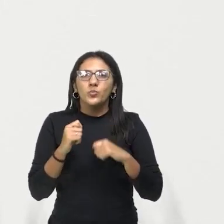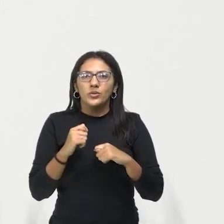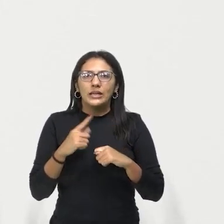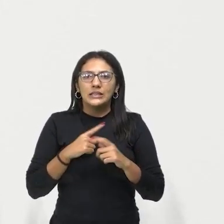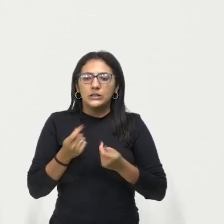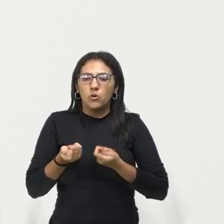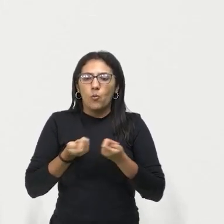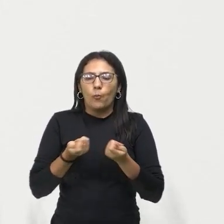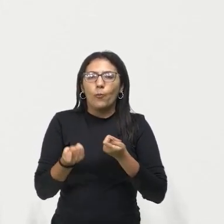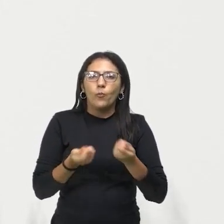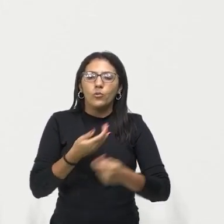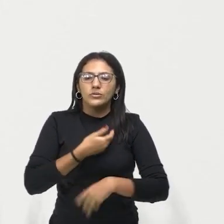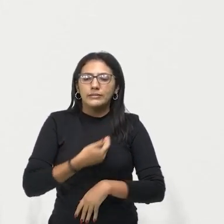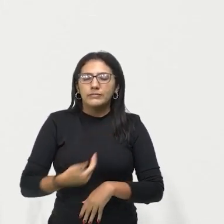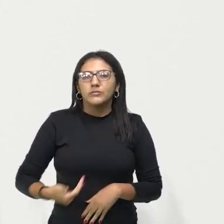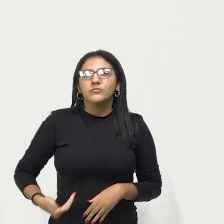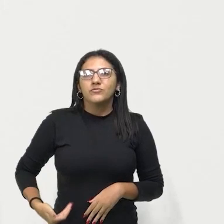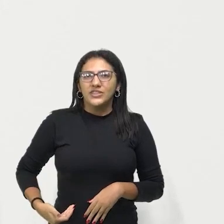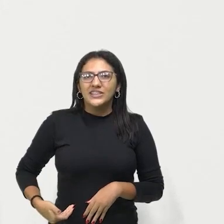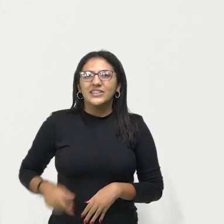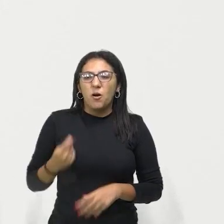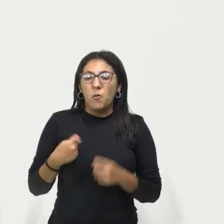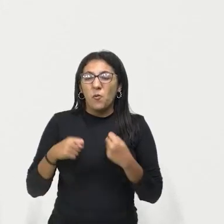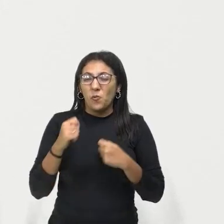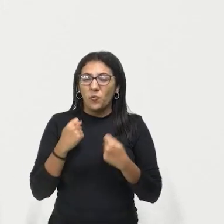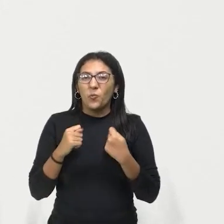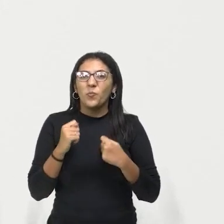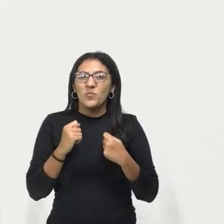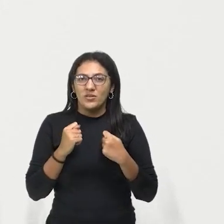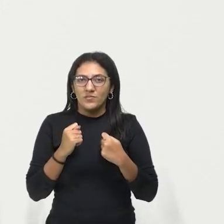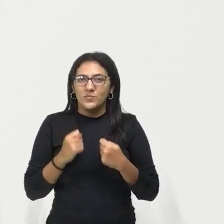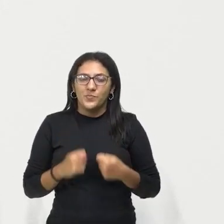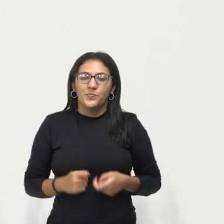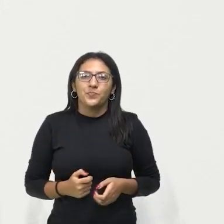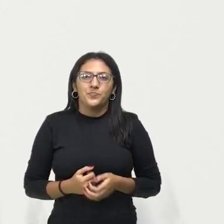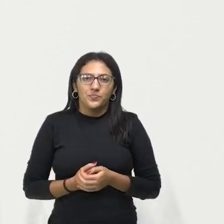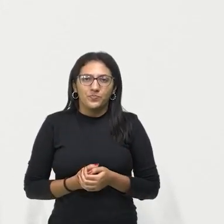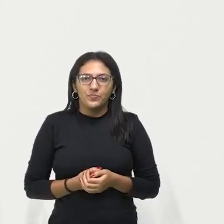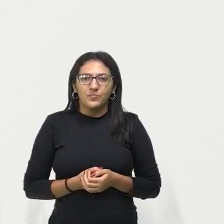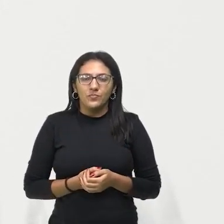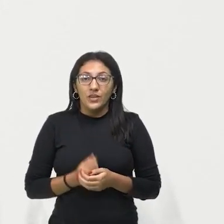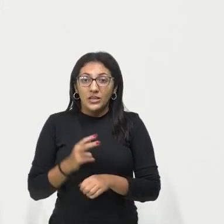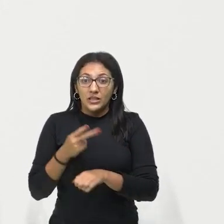economia. Quem controla? O governo. O governo controla a economia.